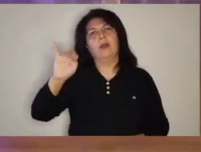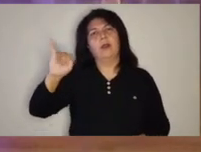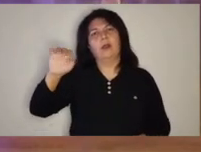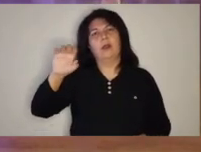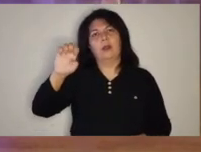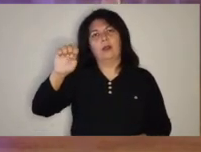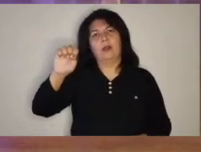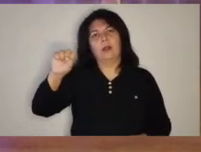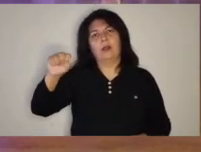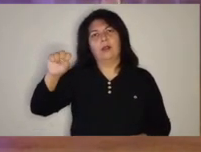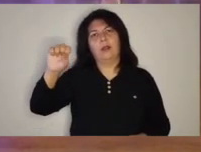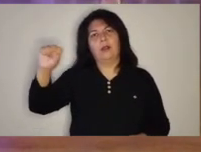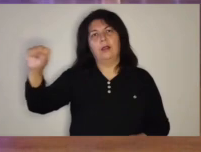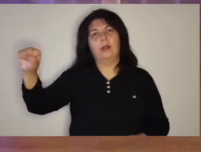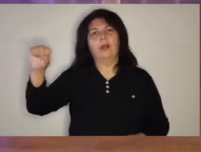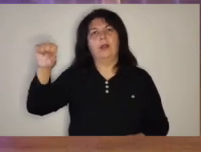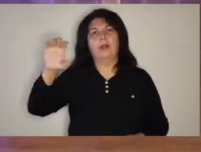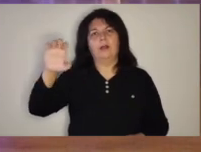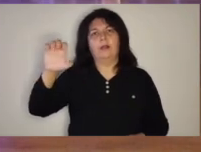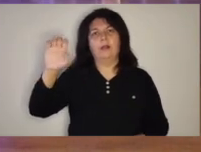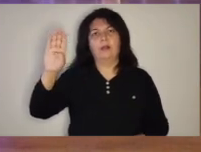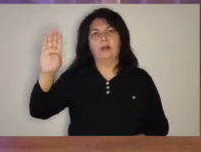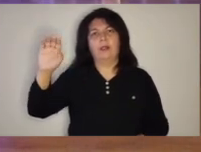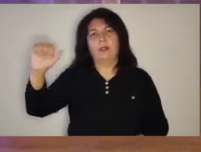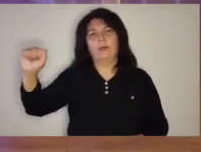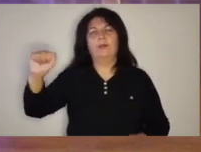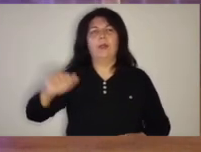esse Salmo 51, que é um salmo muito lindo.